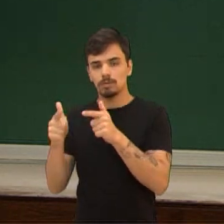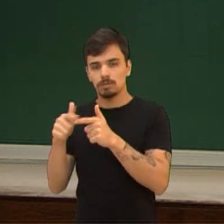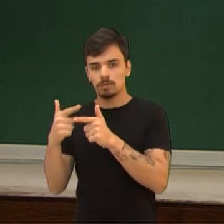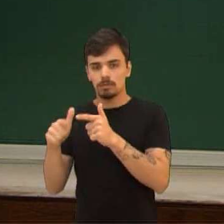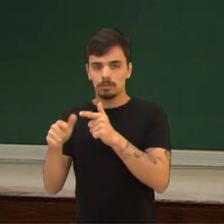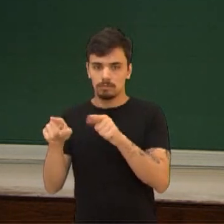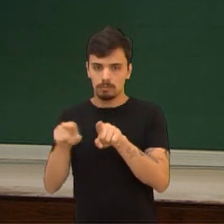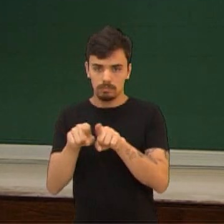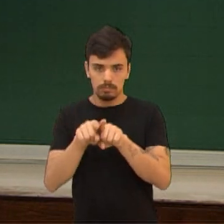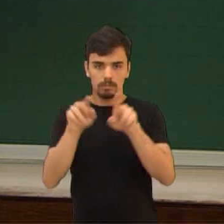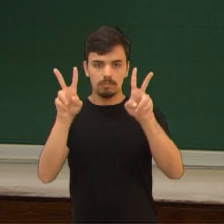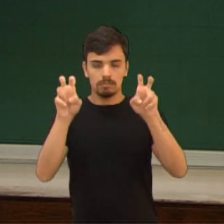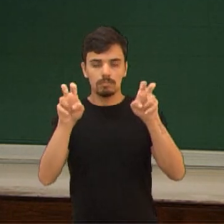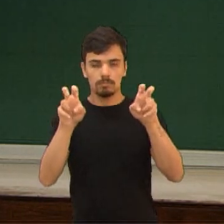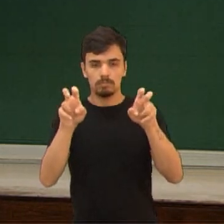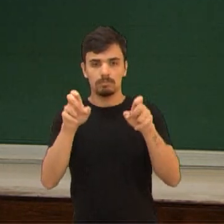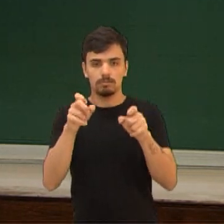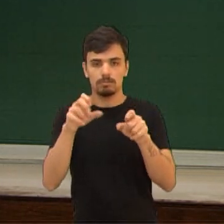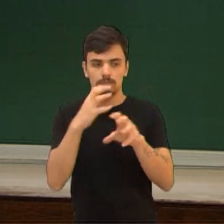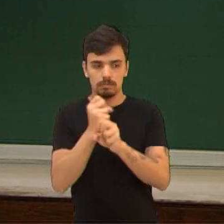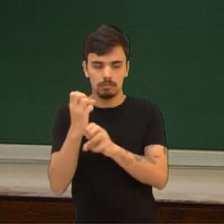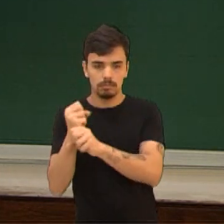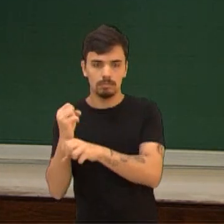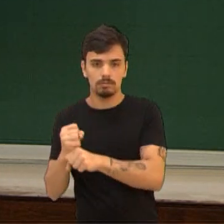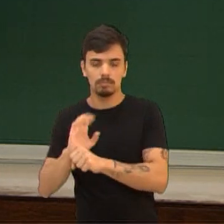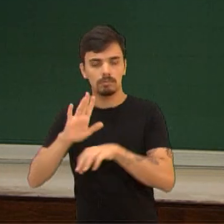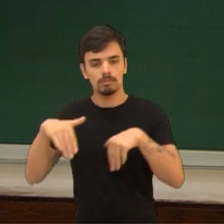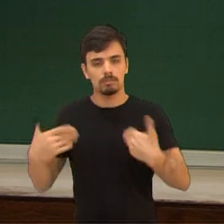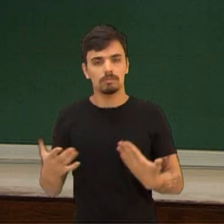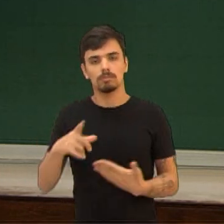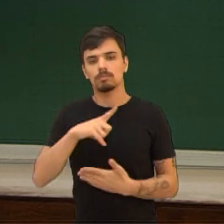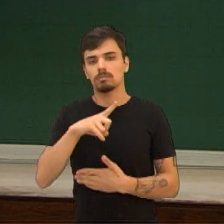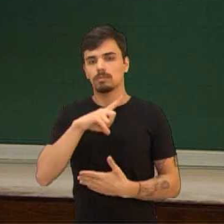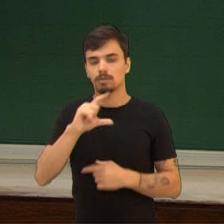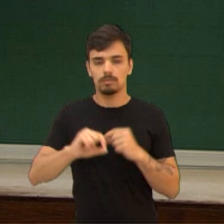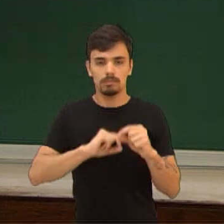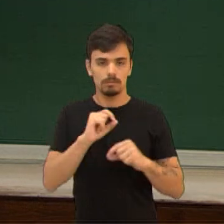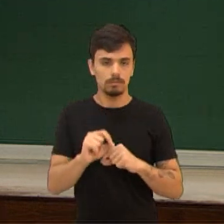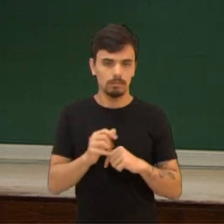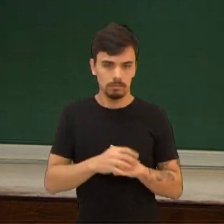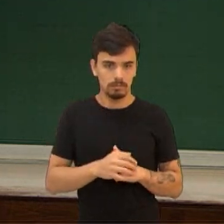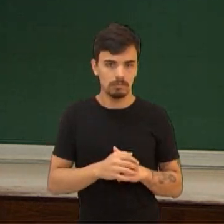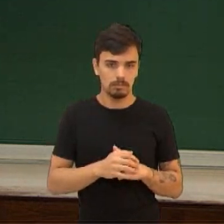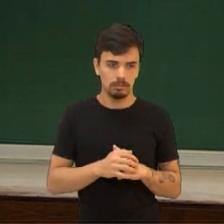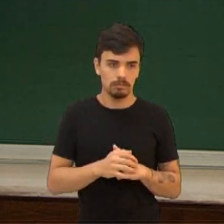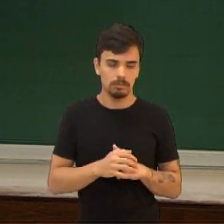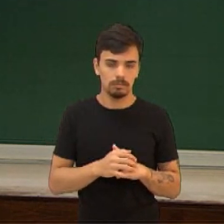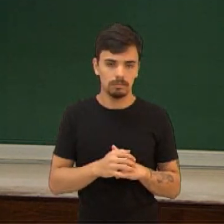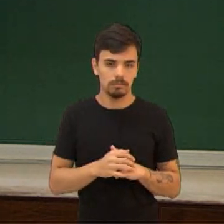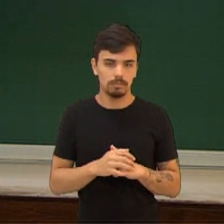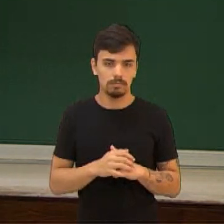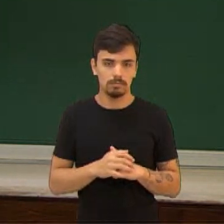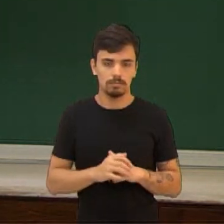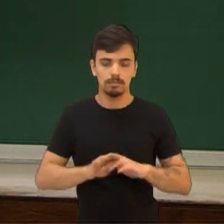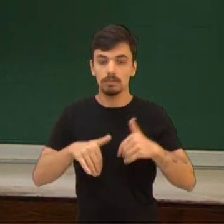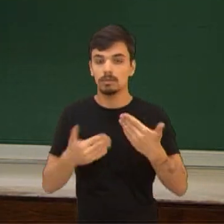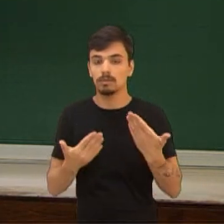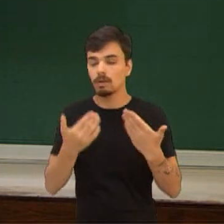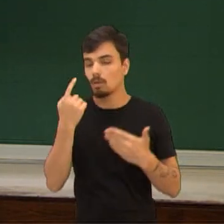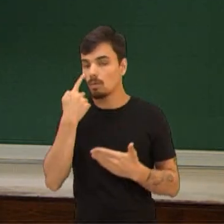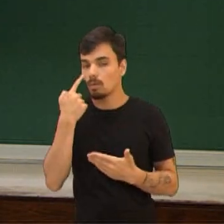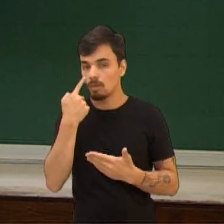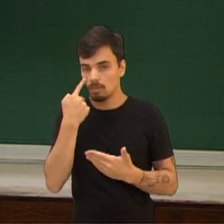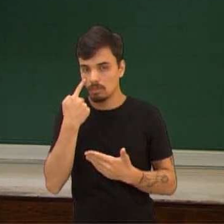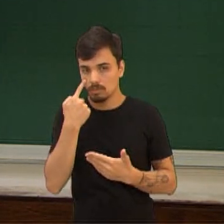termo da soma distributiva, e então vou ter capacitância equivalente é a soma das capacitâncias. Então, gente,